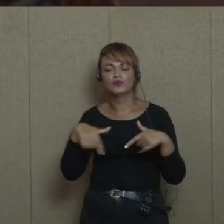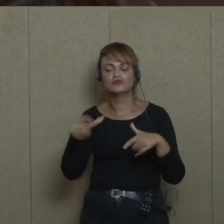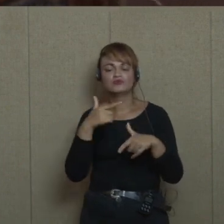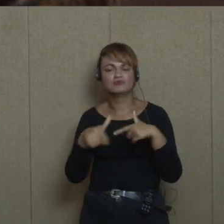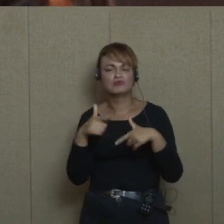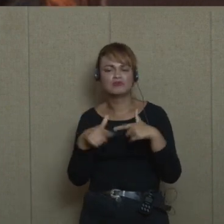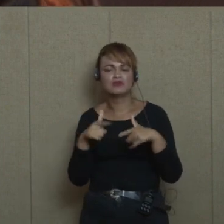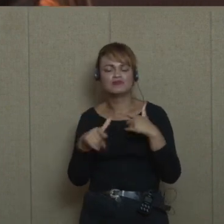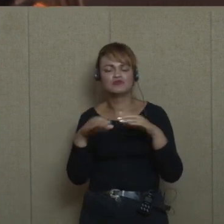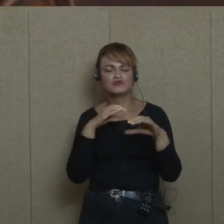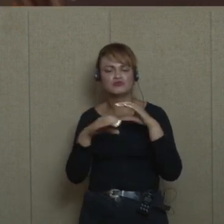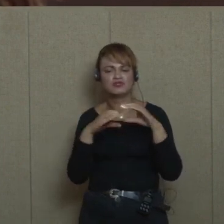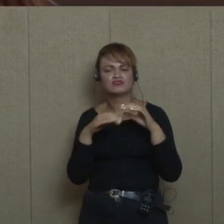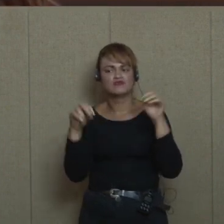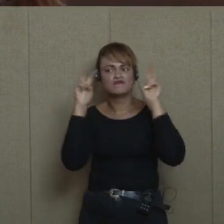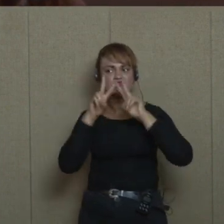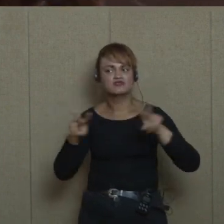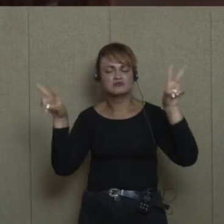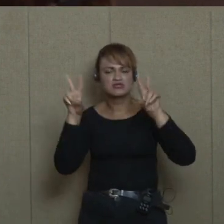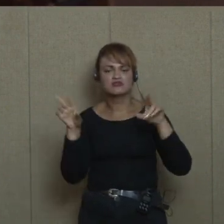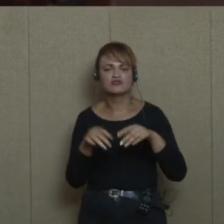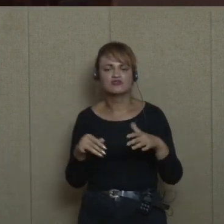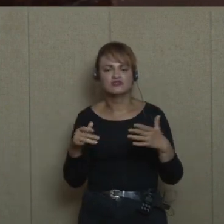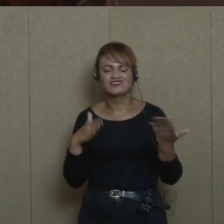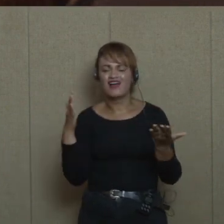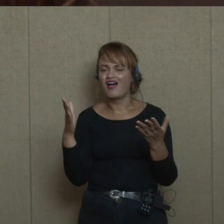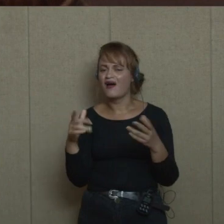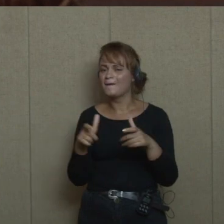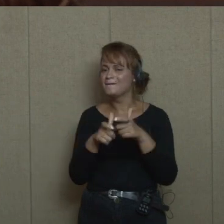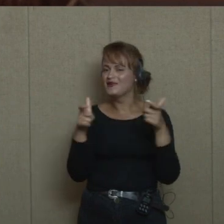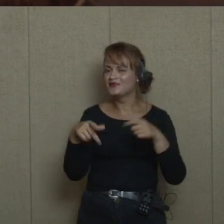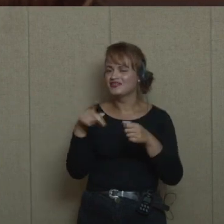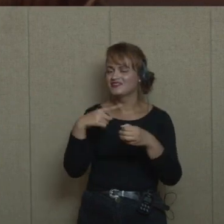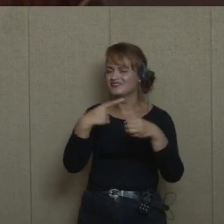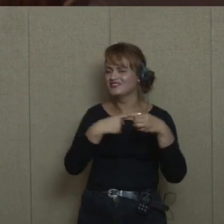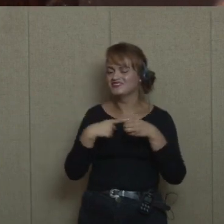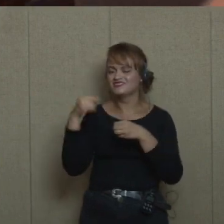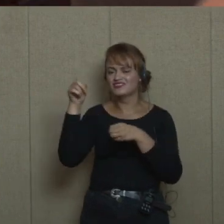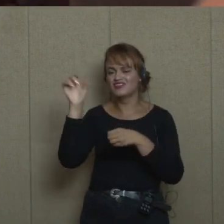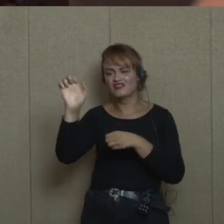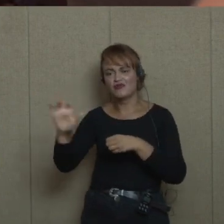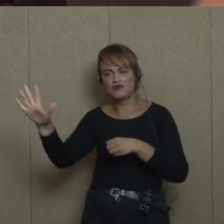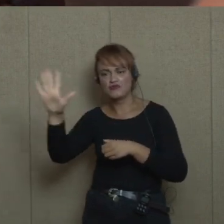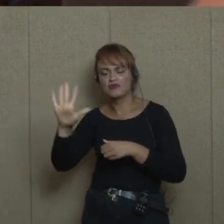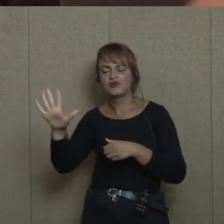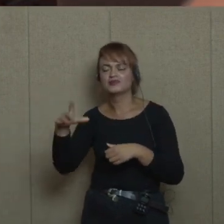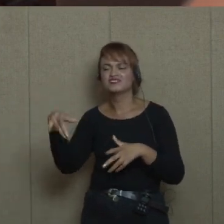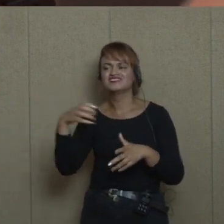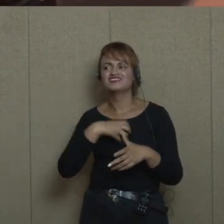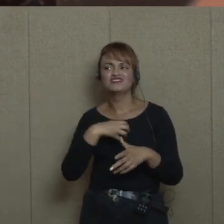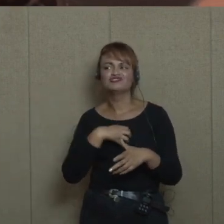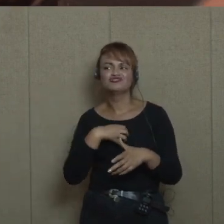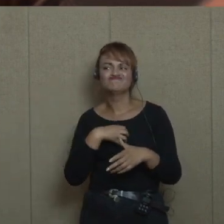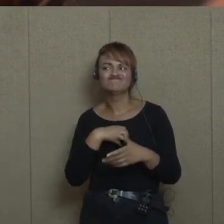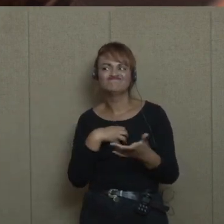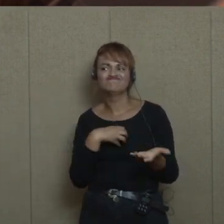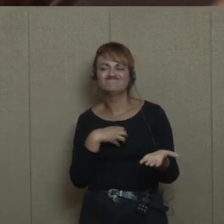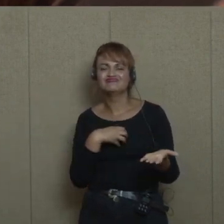relação à comunicação e visibilidade. Most of the citizens a maior parte in Europe das cidades na Europa estão começando a se sentir